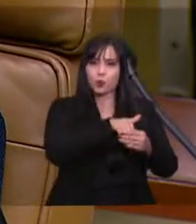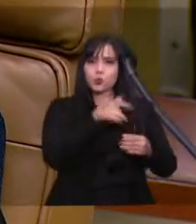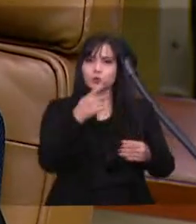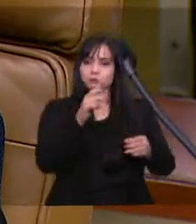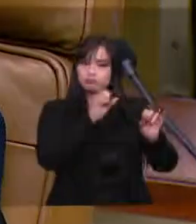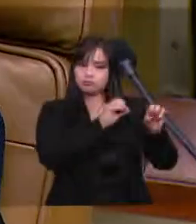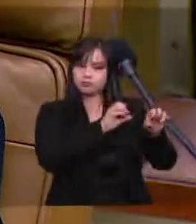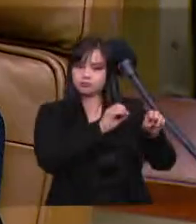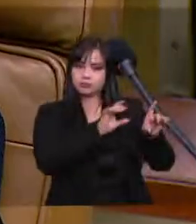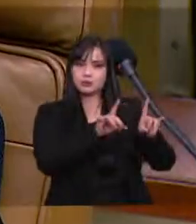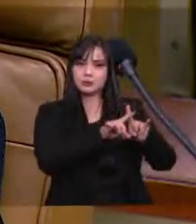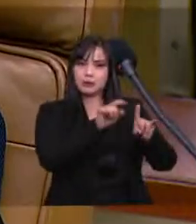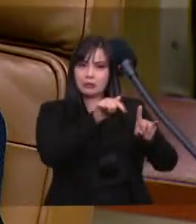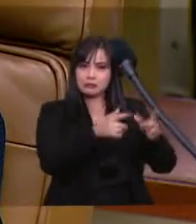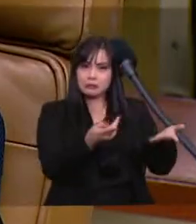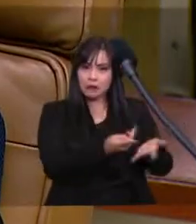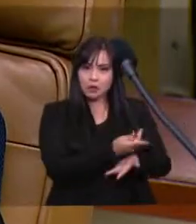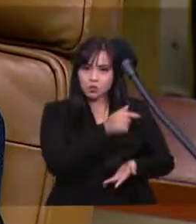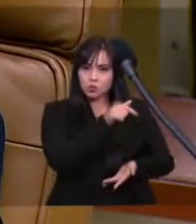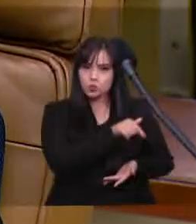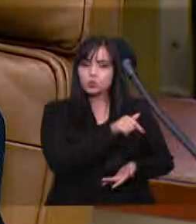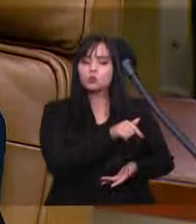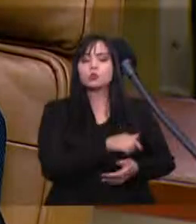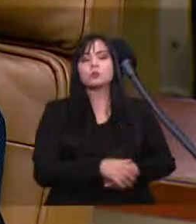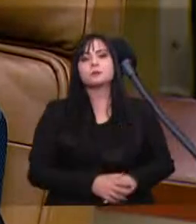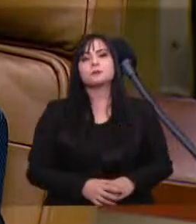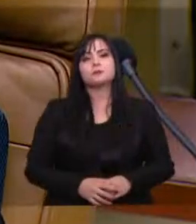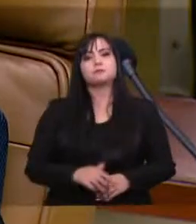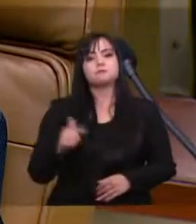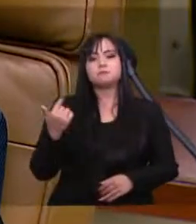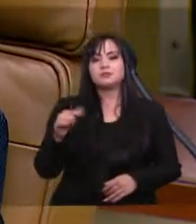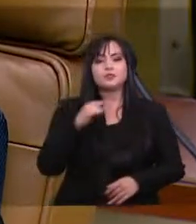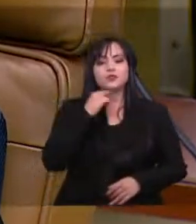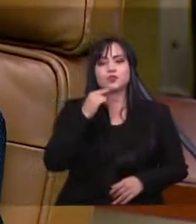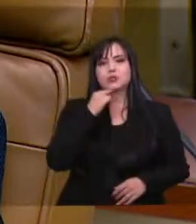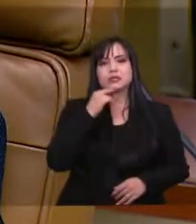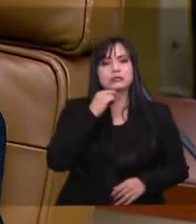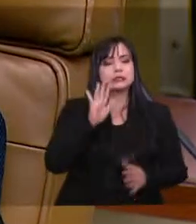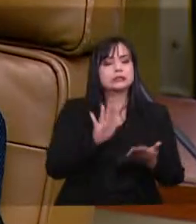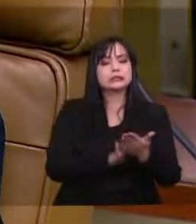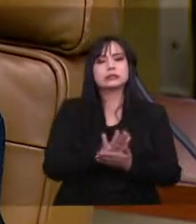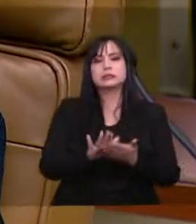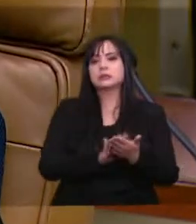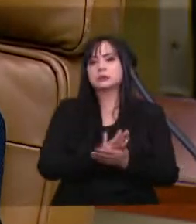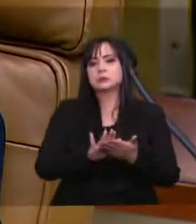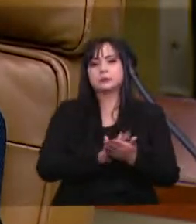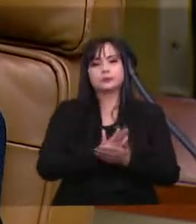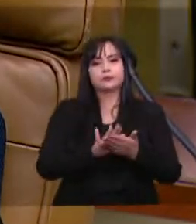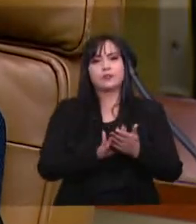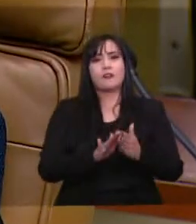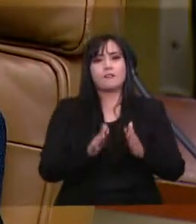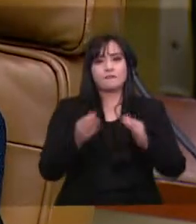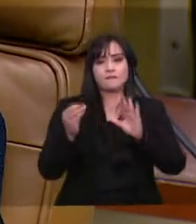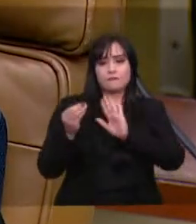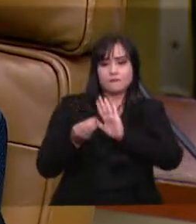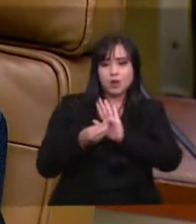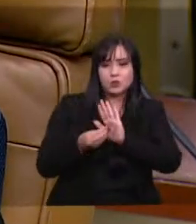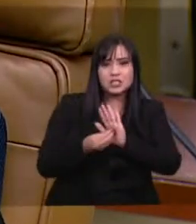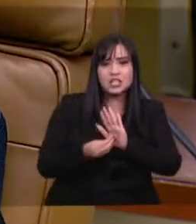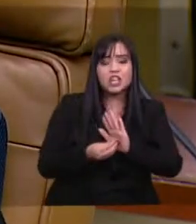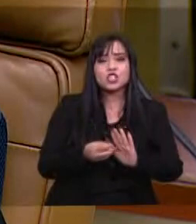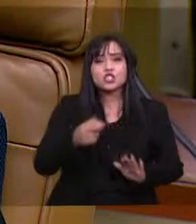sua lição e no caso concreto Não há dúvida alguma do absoluto desrespeito